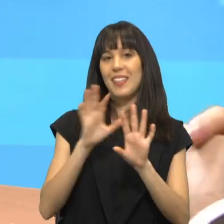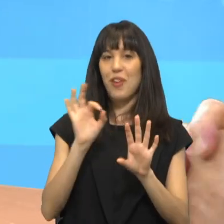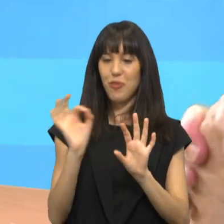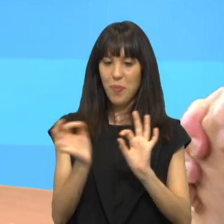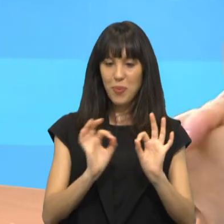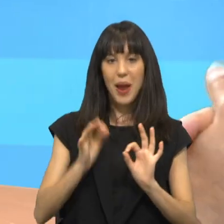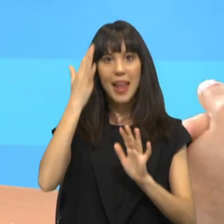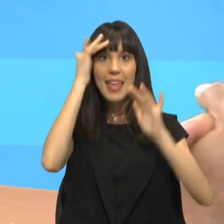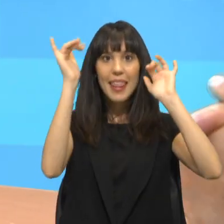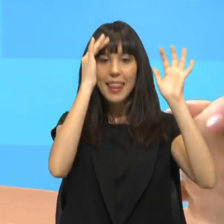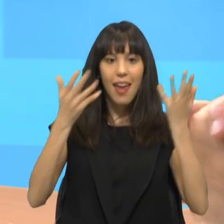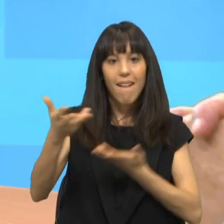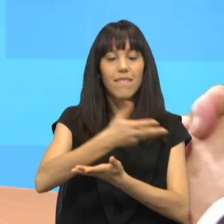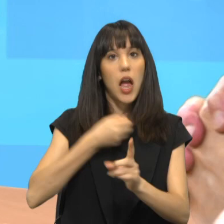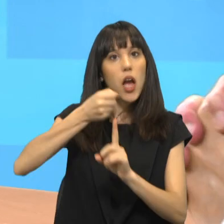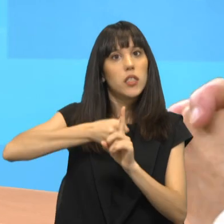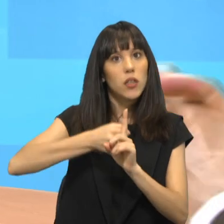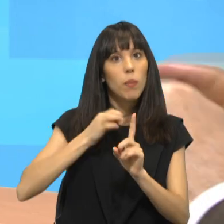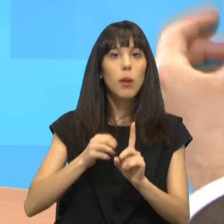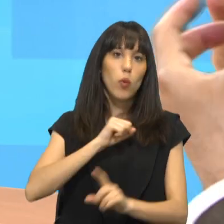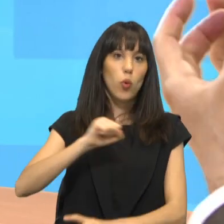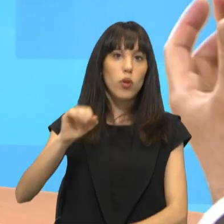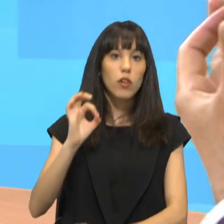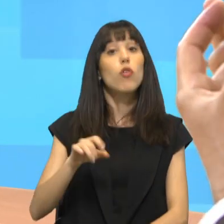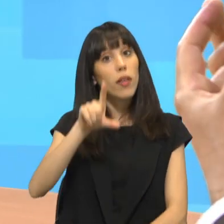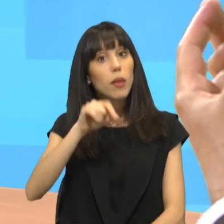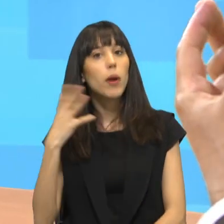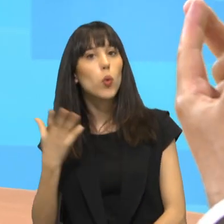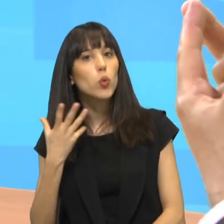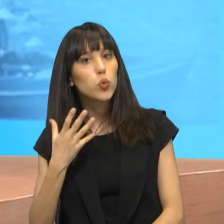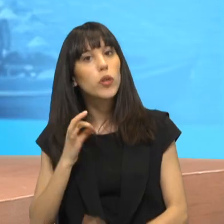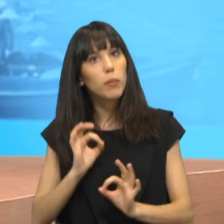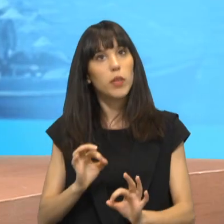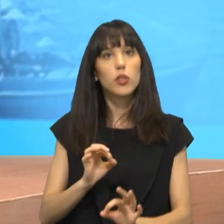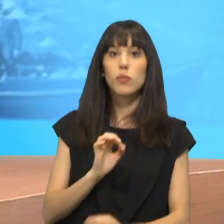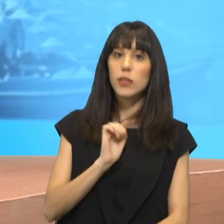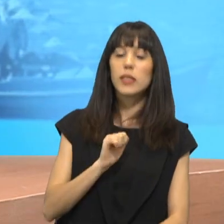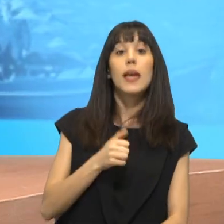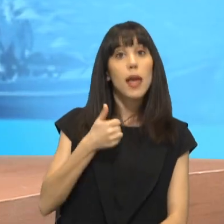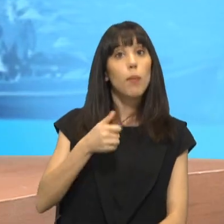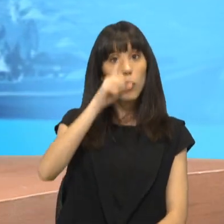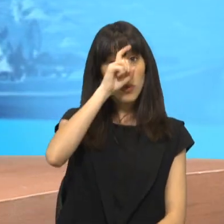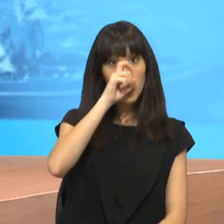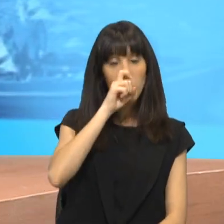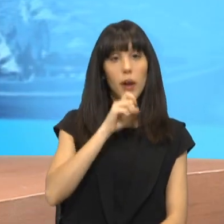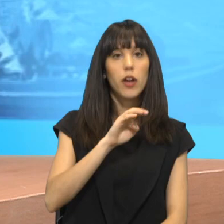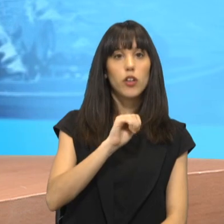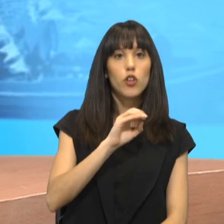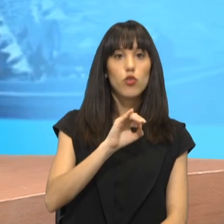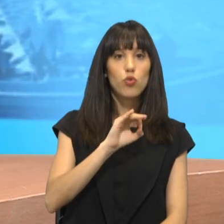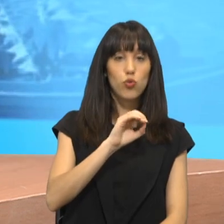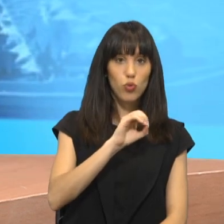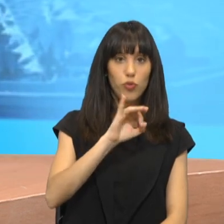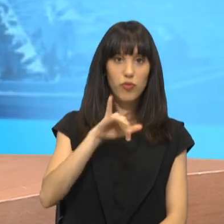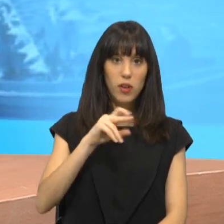de ideias e de ação concreta contra e até de cultura, deixa-me dizer. Sim. É bom lembrar que Sofia de Melbreiner, um